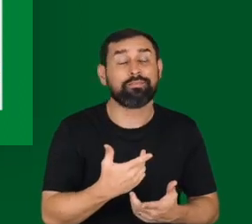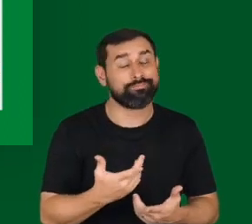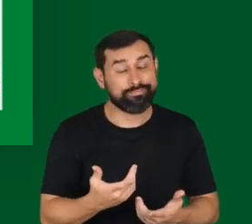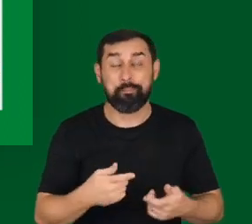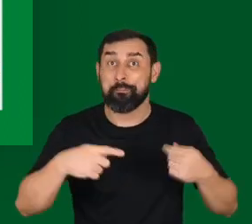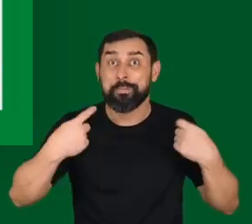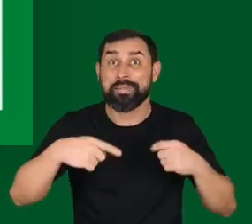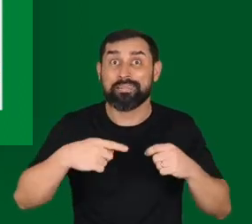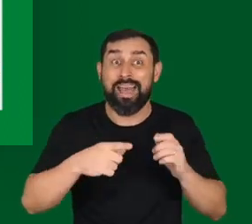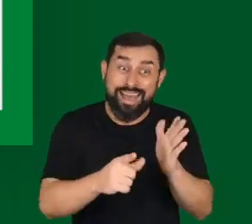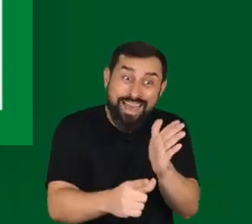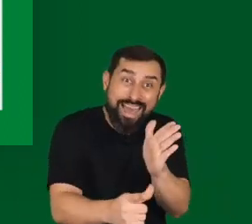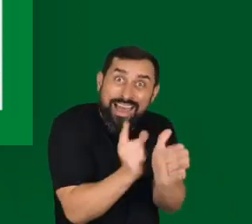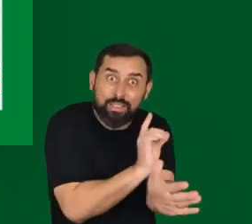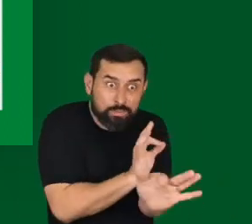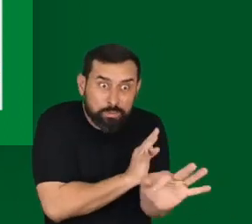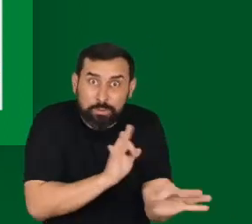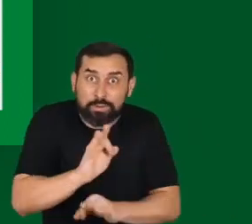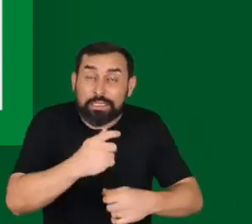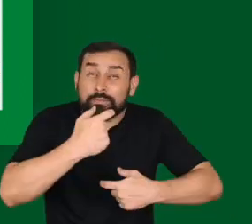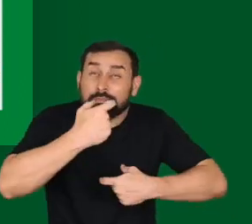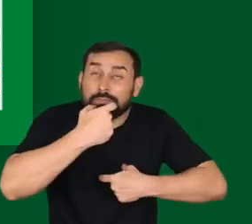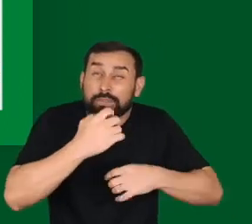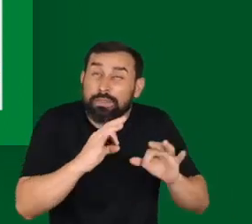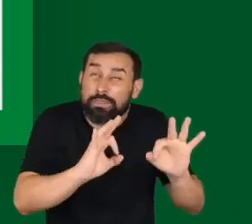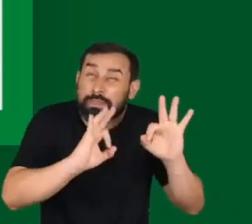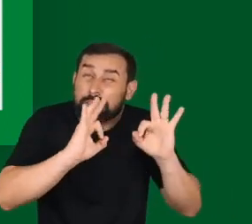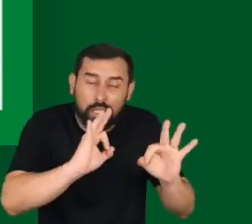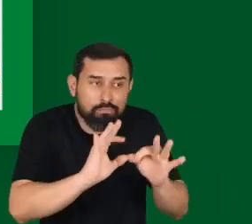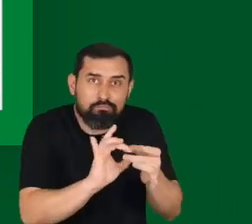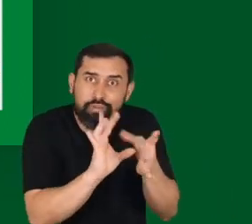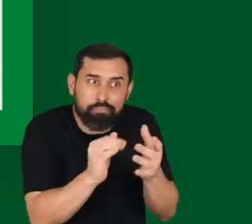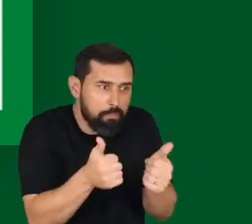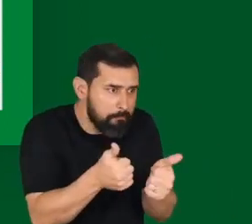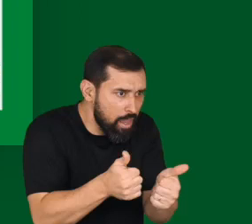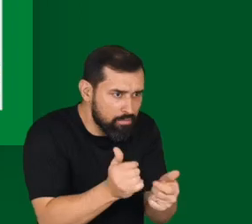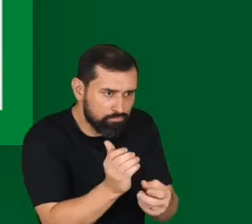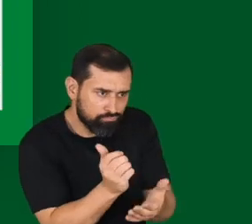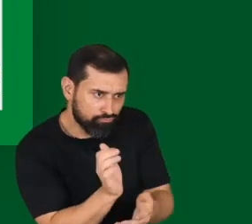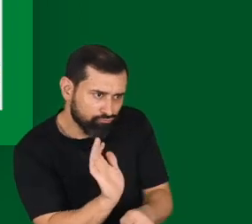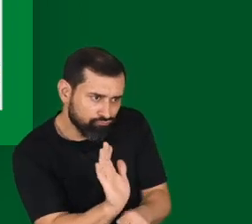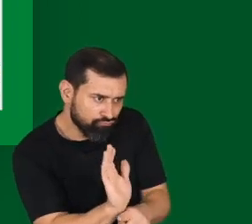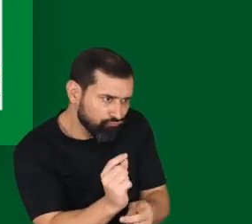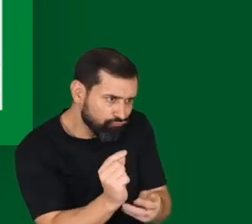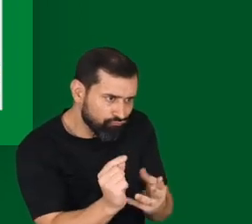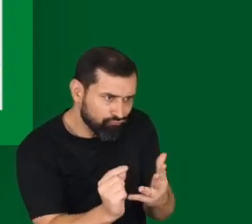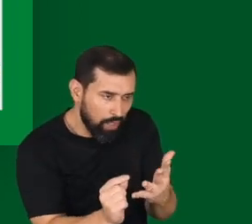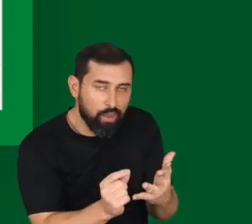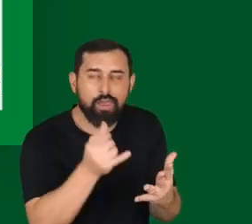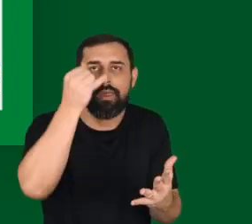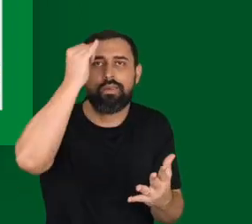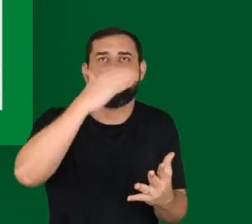fortemente combatida, né? Fortemente estabelecida essa via aérea para que ocorra,